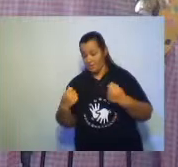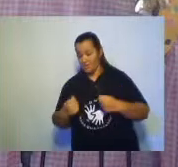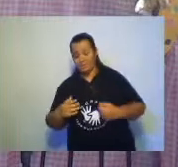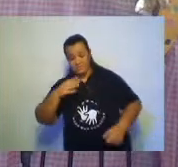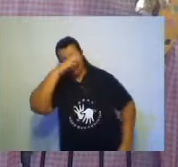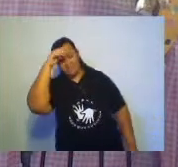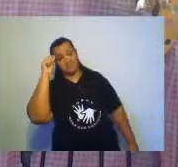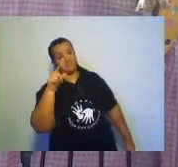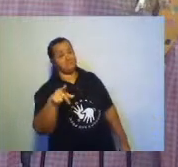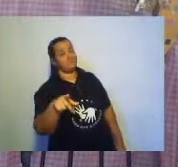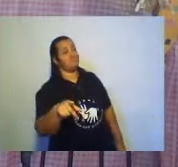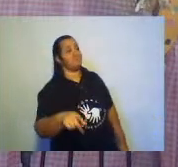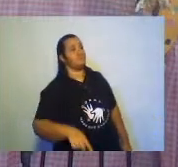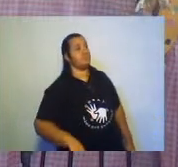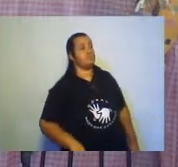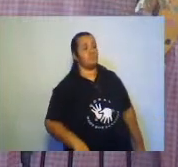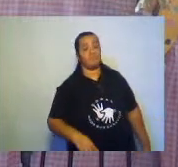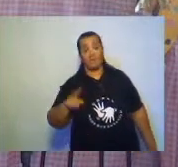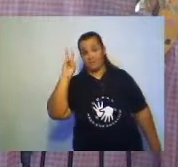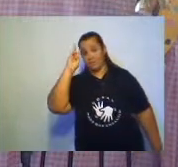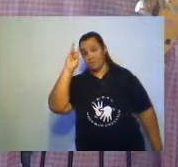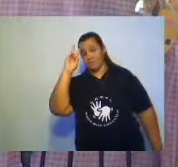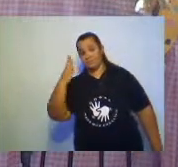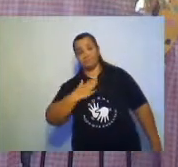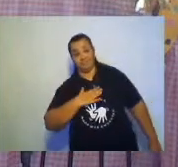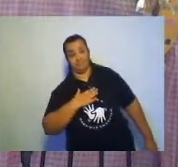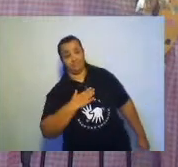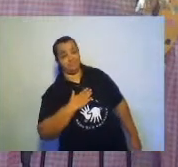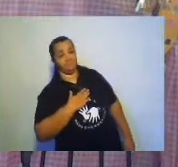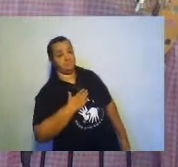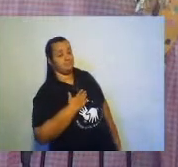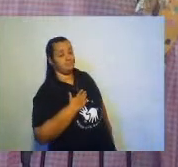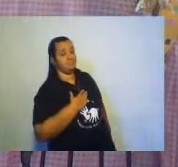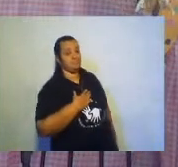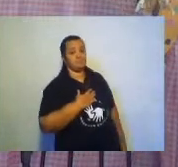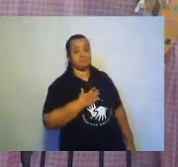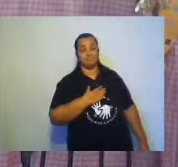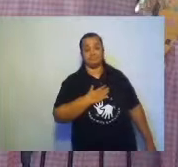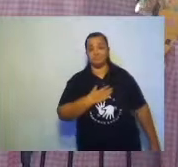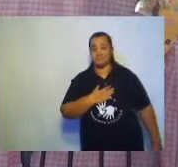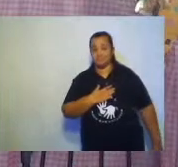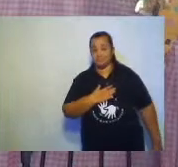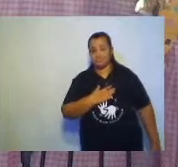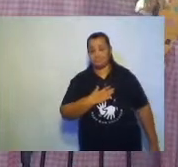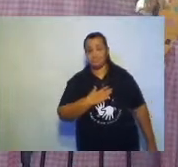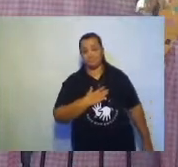Preciso te esquecer pra me lembrar de mim.